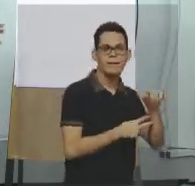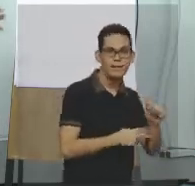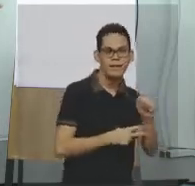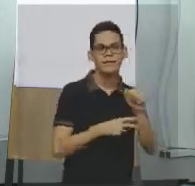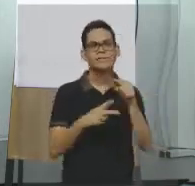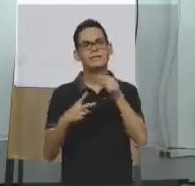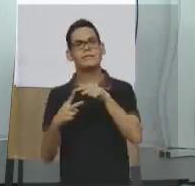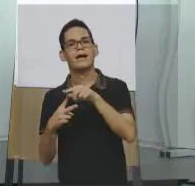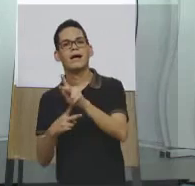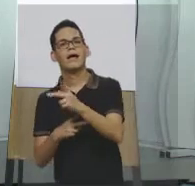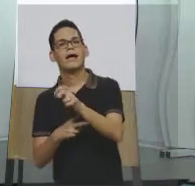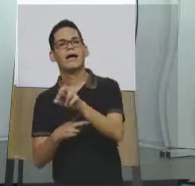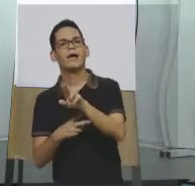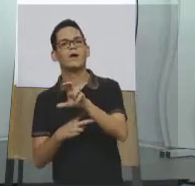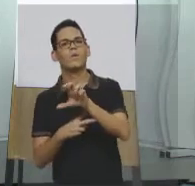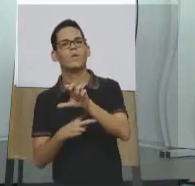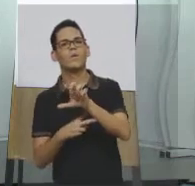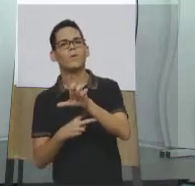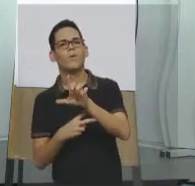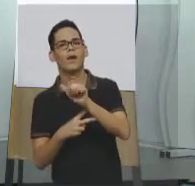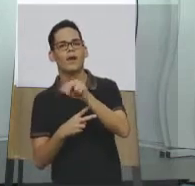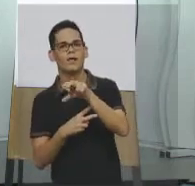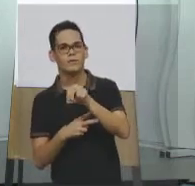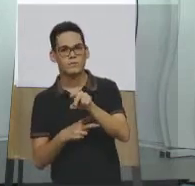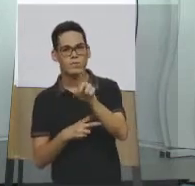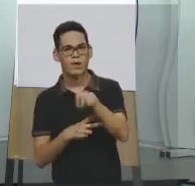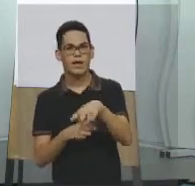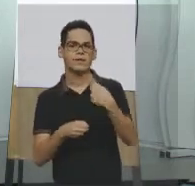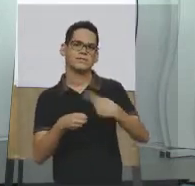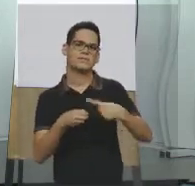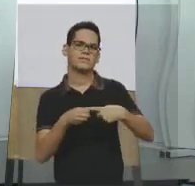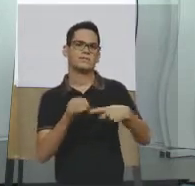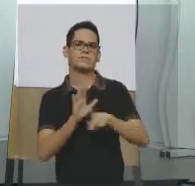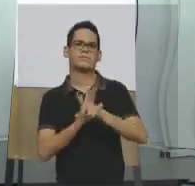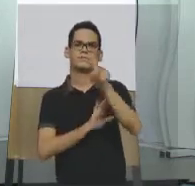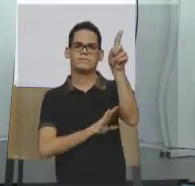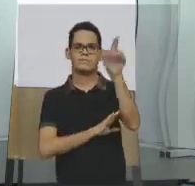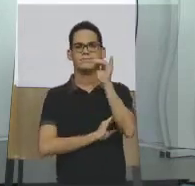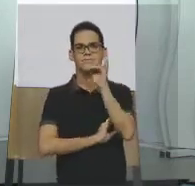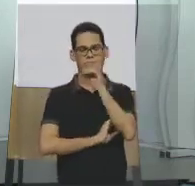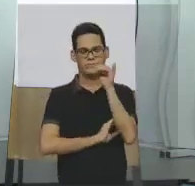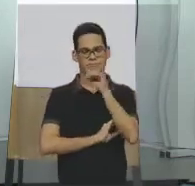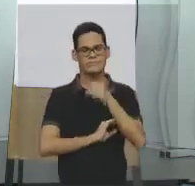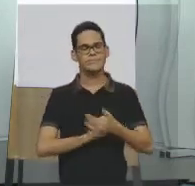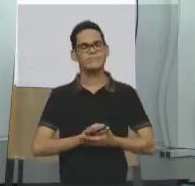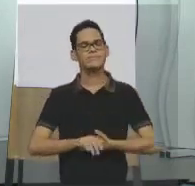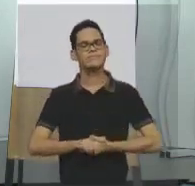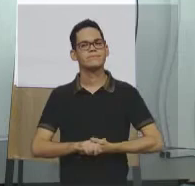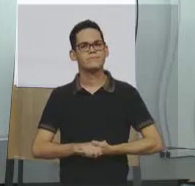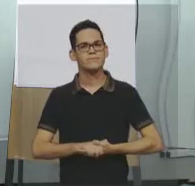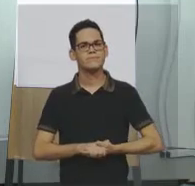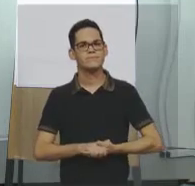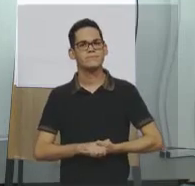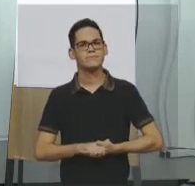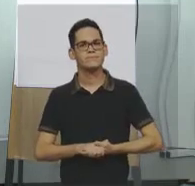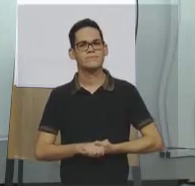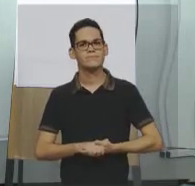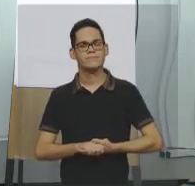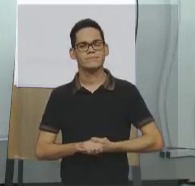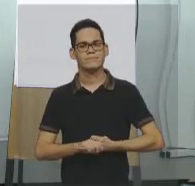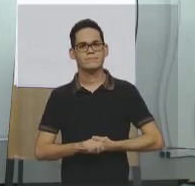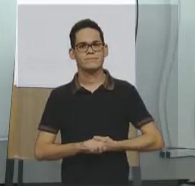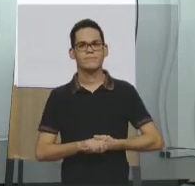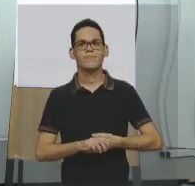do Império Romano, lá na Itália. Bom, a história dessas cidades